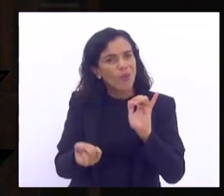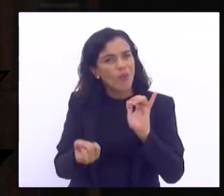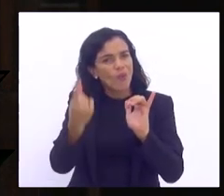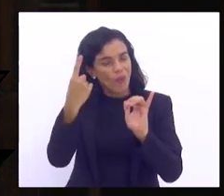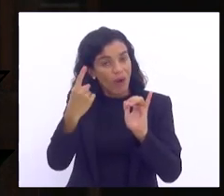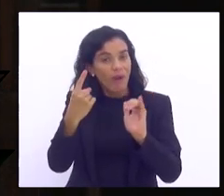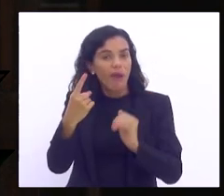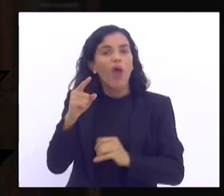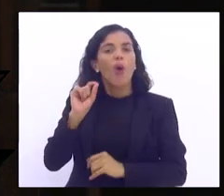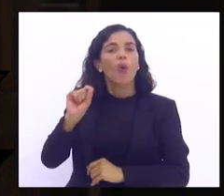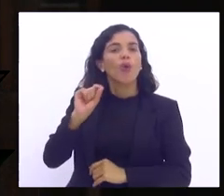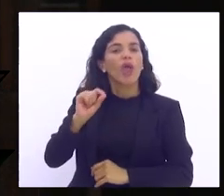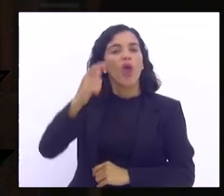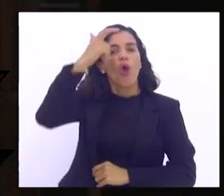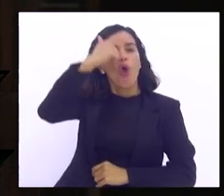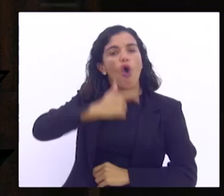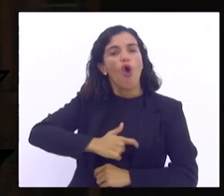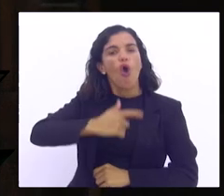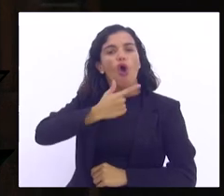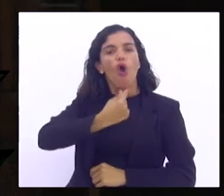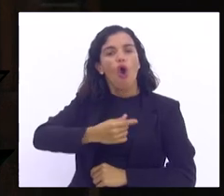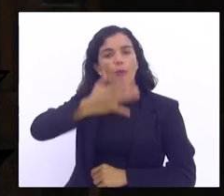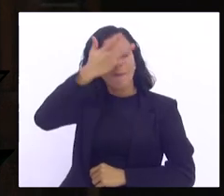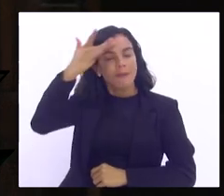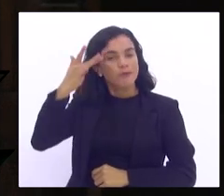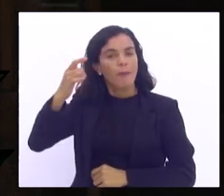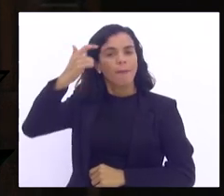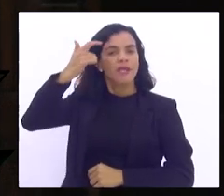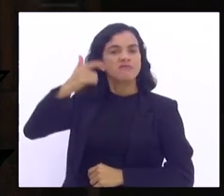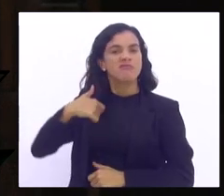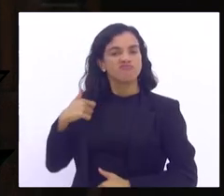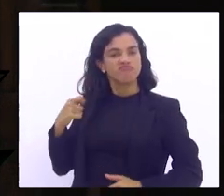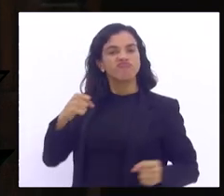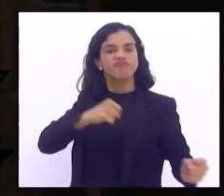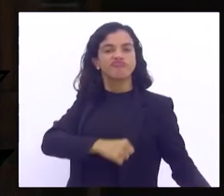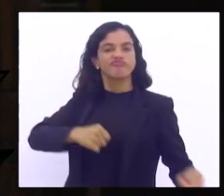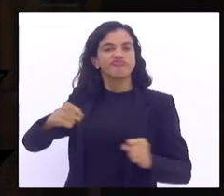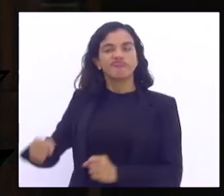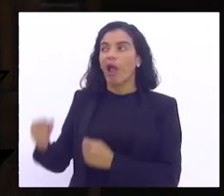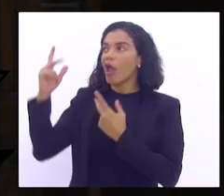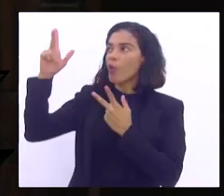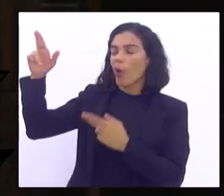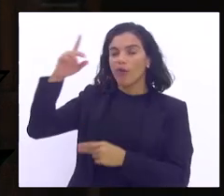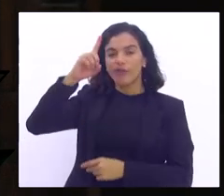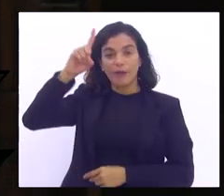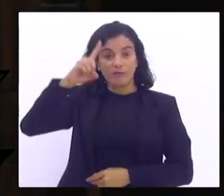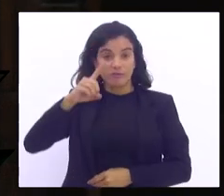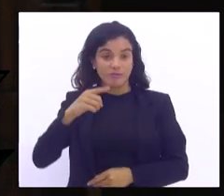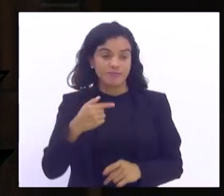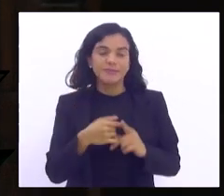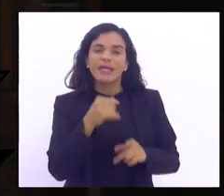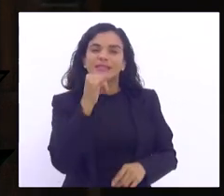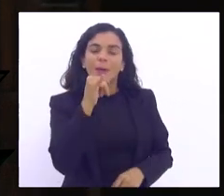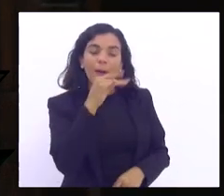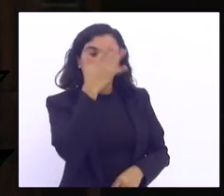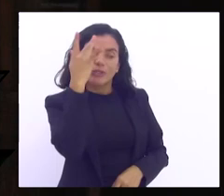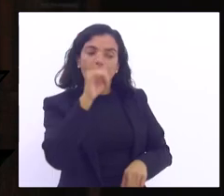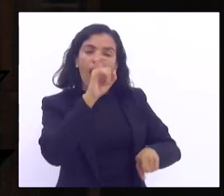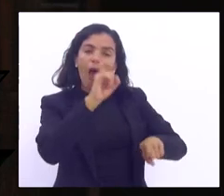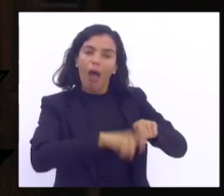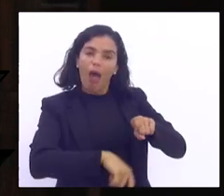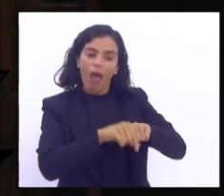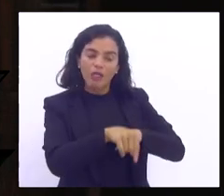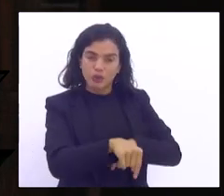são os homens se colocando no lugar de Deus. Se uma criança, produto de um estupro, nasceu, matá-la é